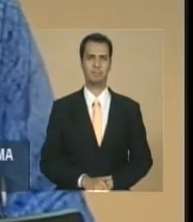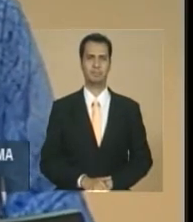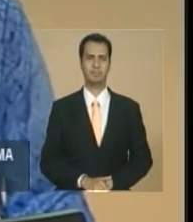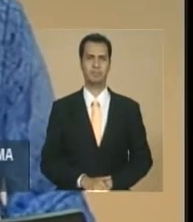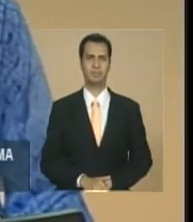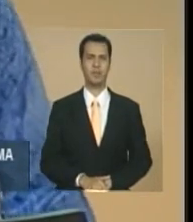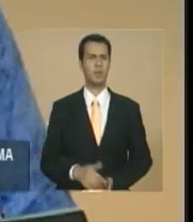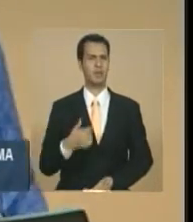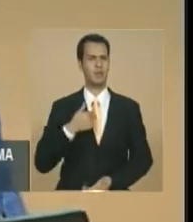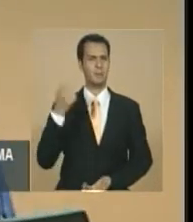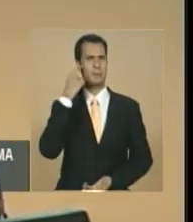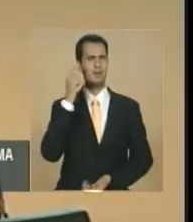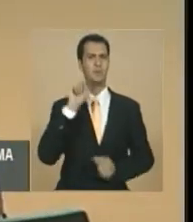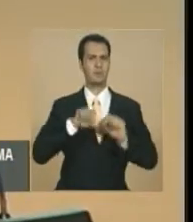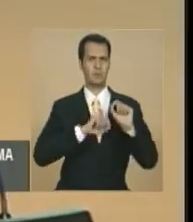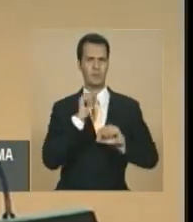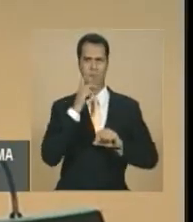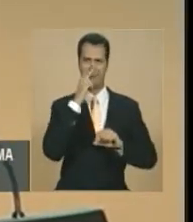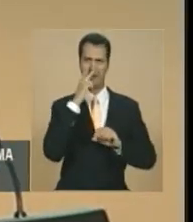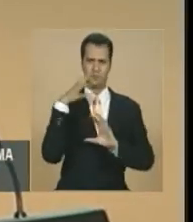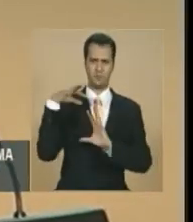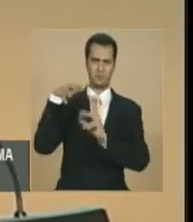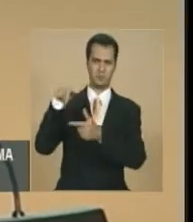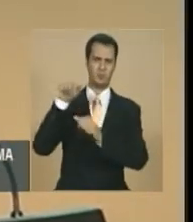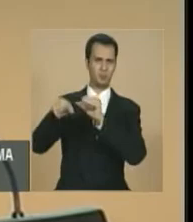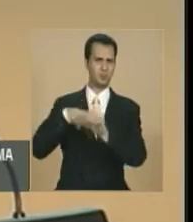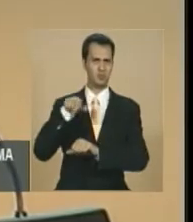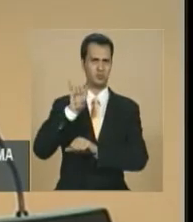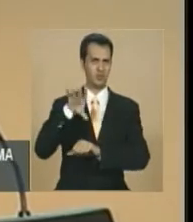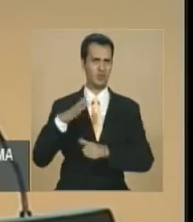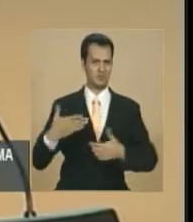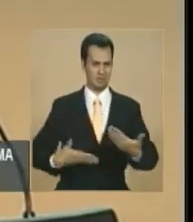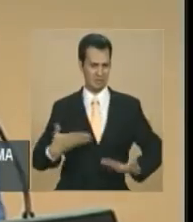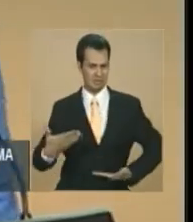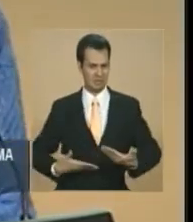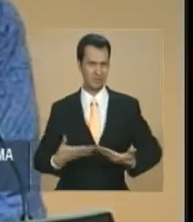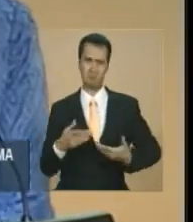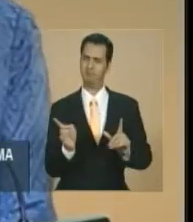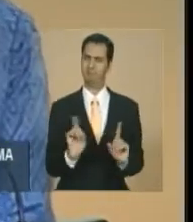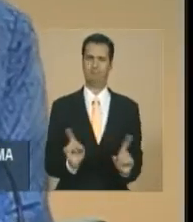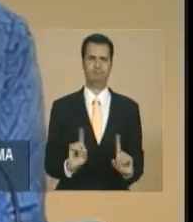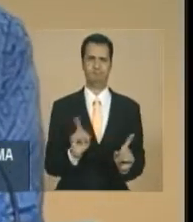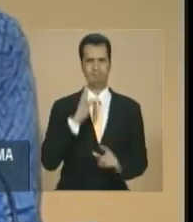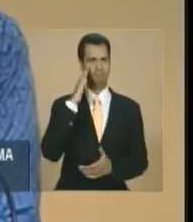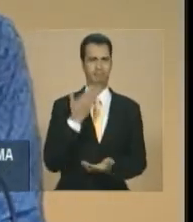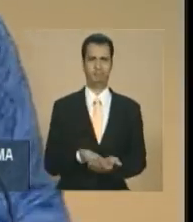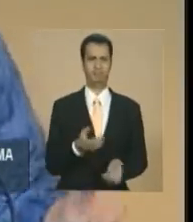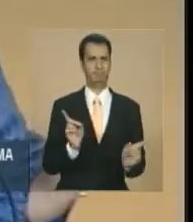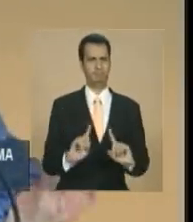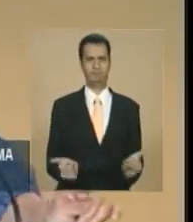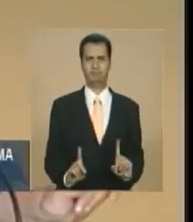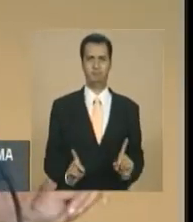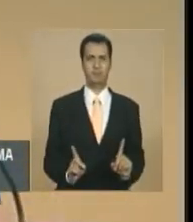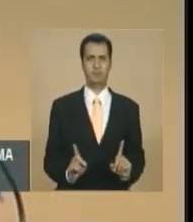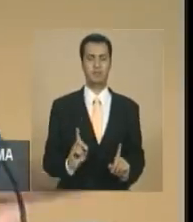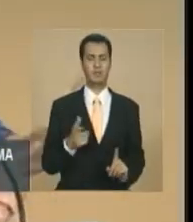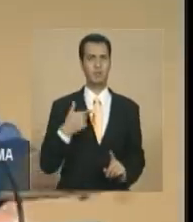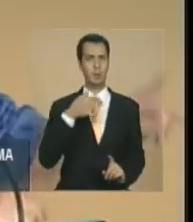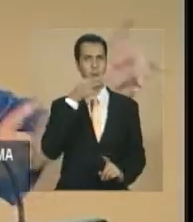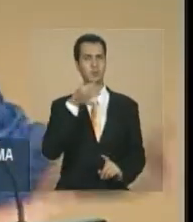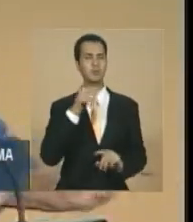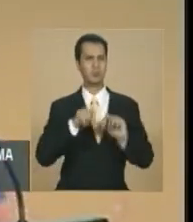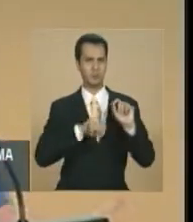que acreditam que o mundo mudou e hoje é só serviços. Não acredito nisso. Não acho que os países